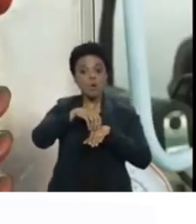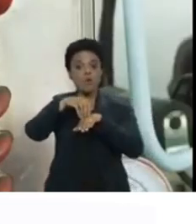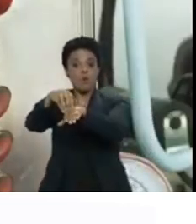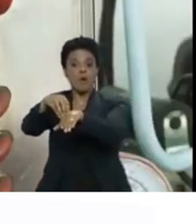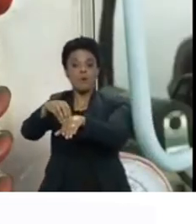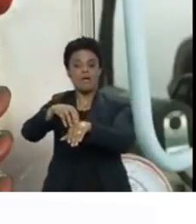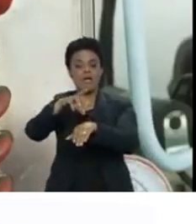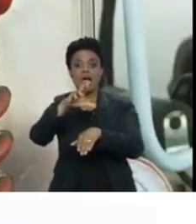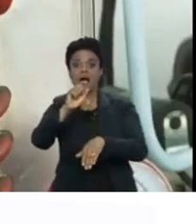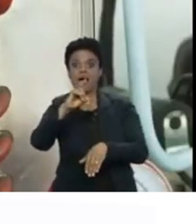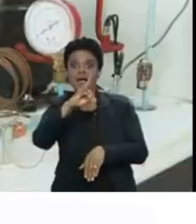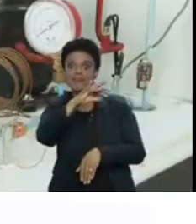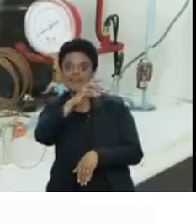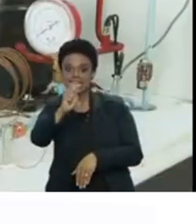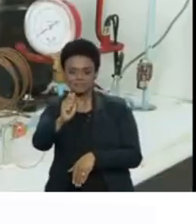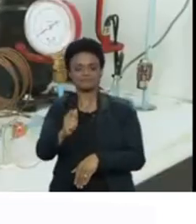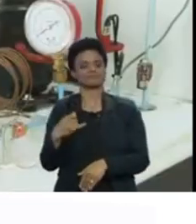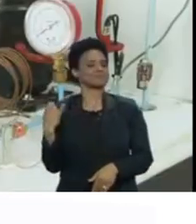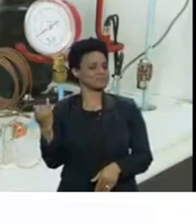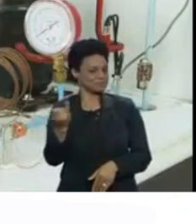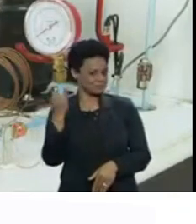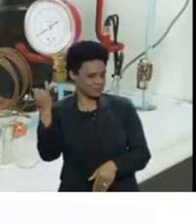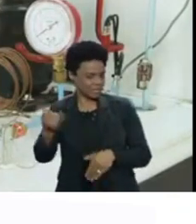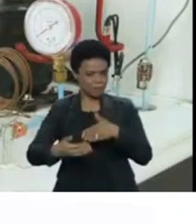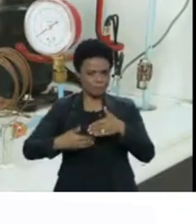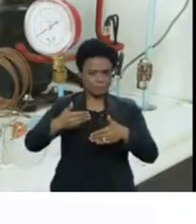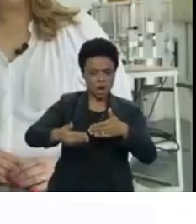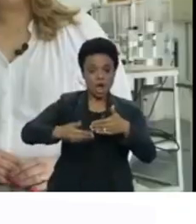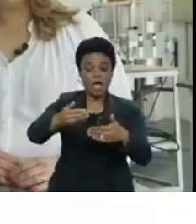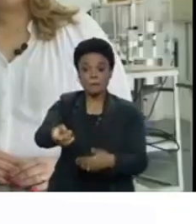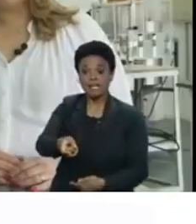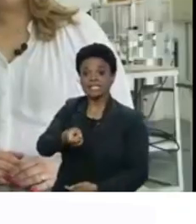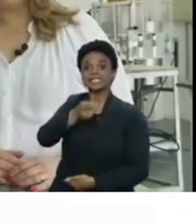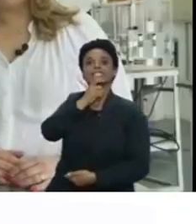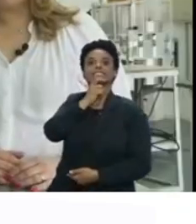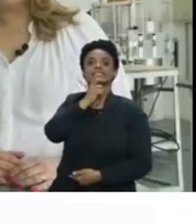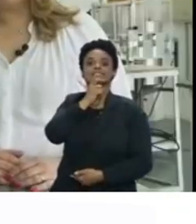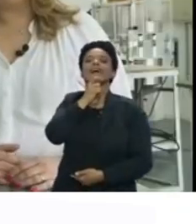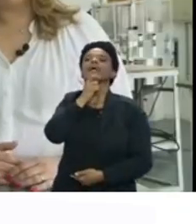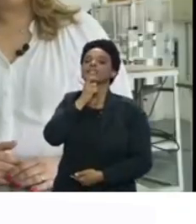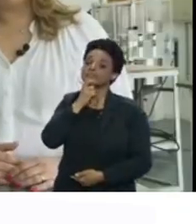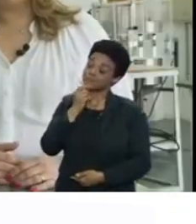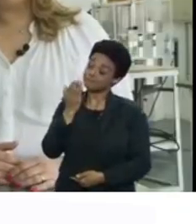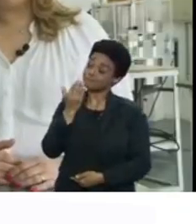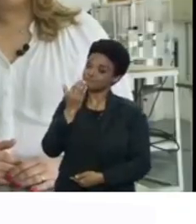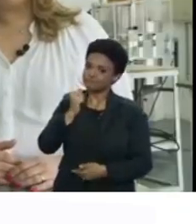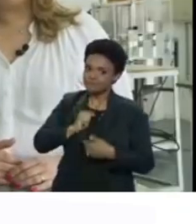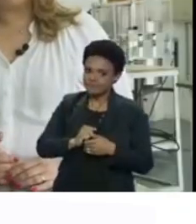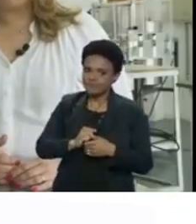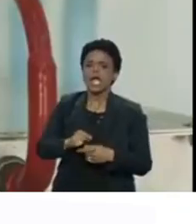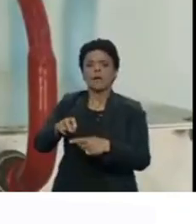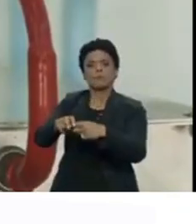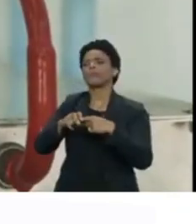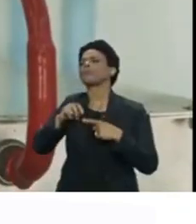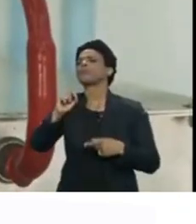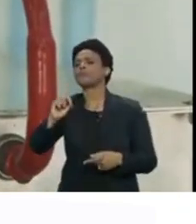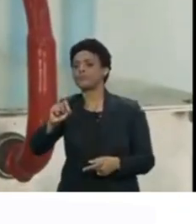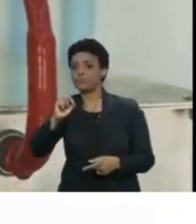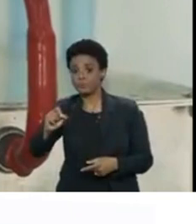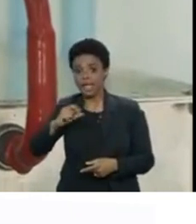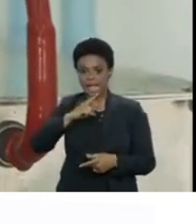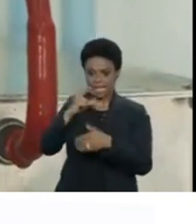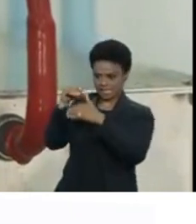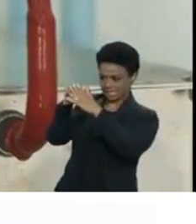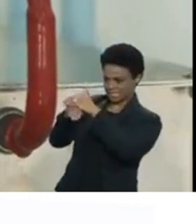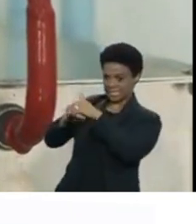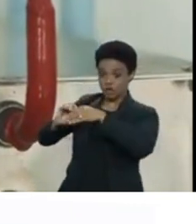radiação, processos que são importantes no sistema de resfriamento. Os sistemas de refrigeração, eles têm um fluido refrigerante